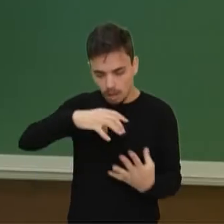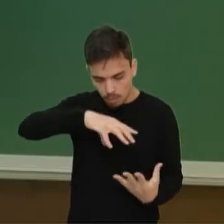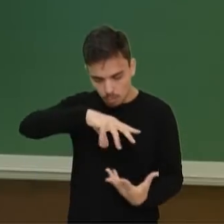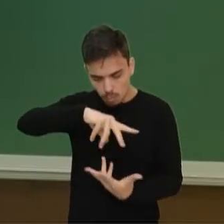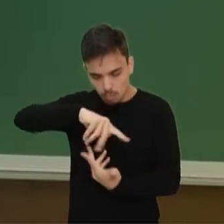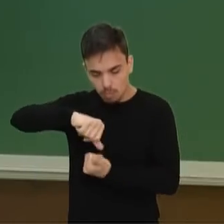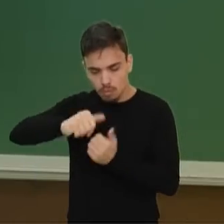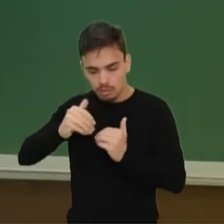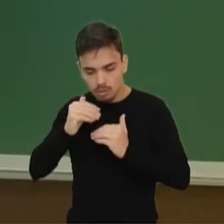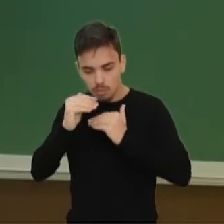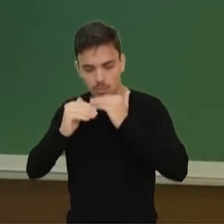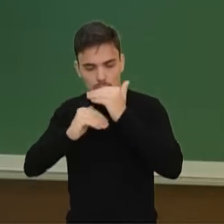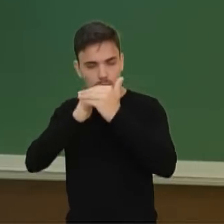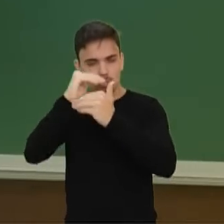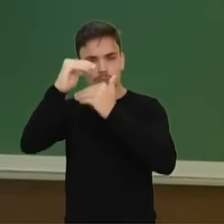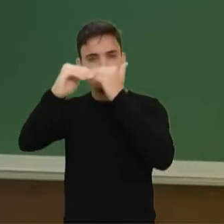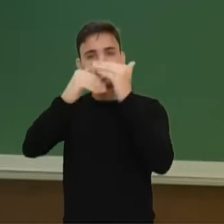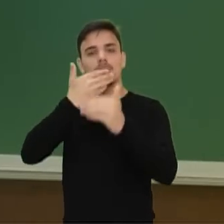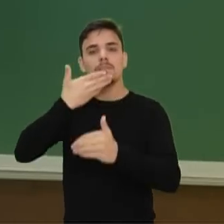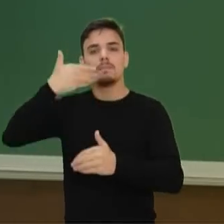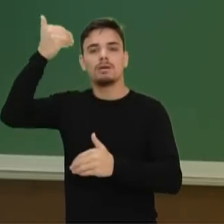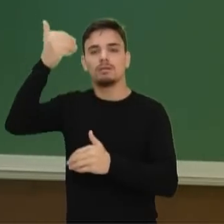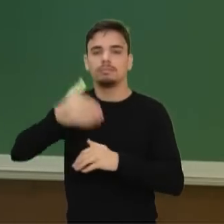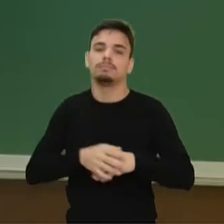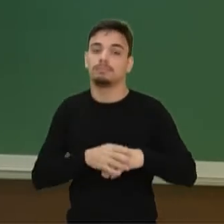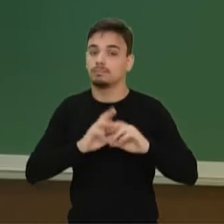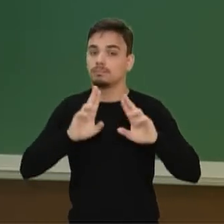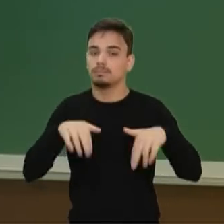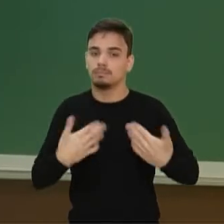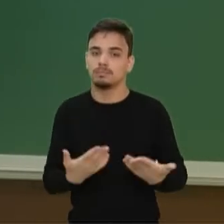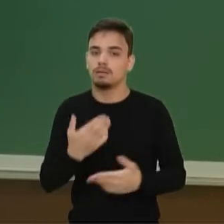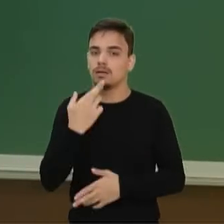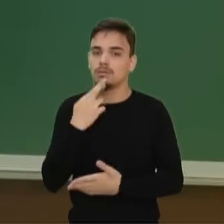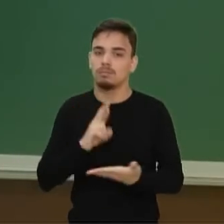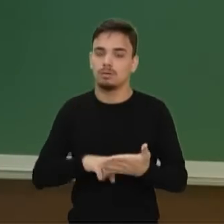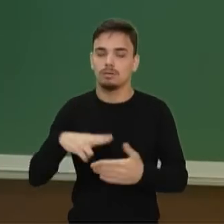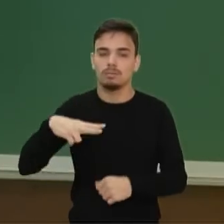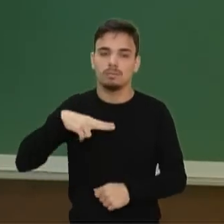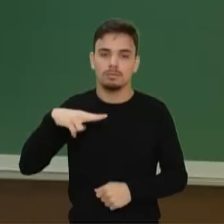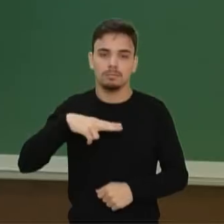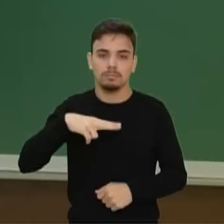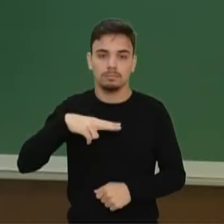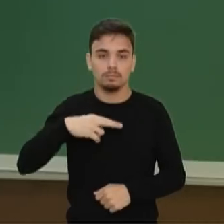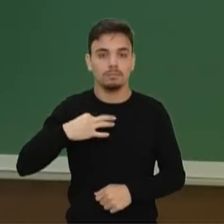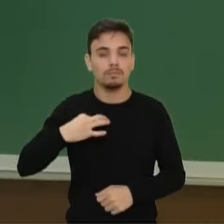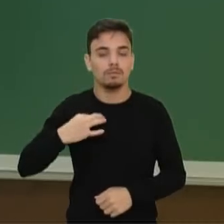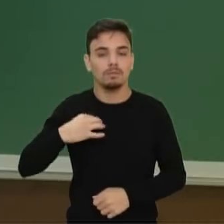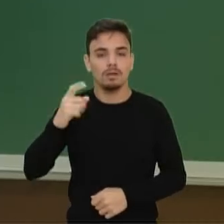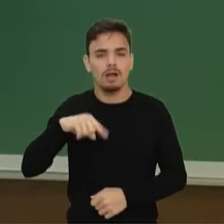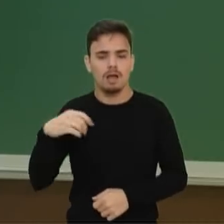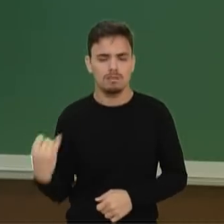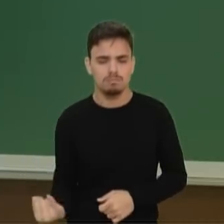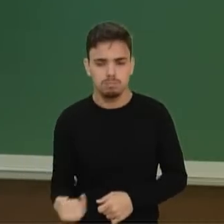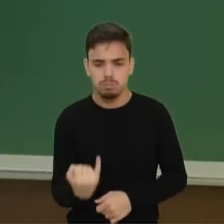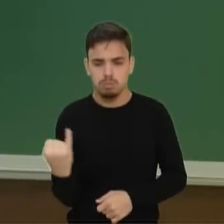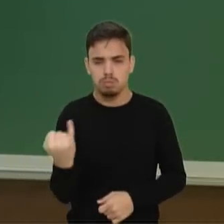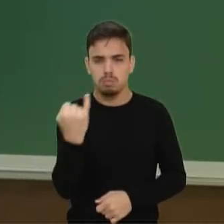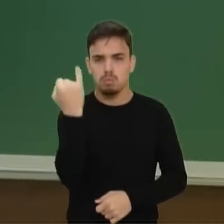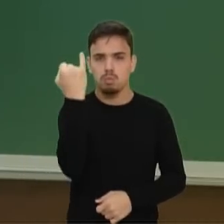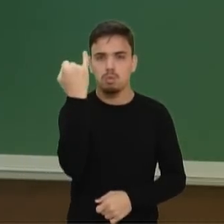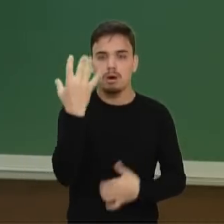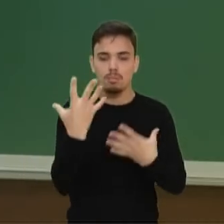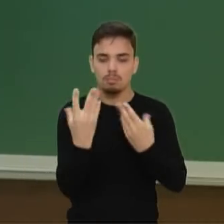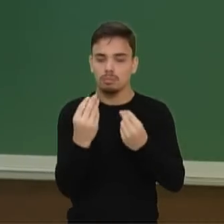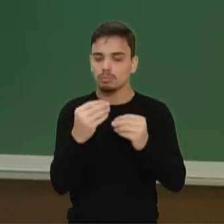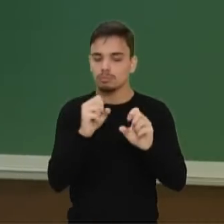mundo caminhe melhor, né? Então lá, resposta pessoal. O voluntariado é extremamente importante